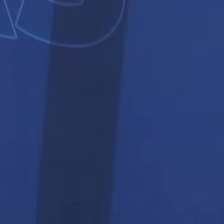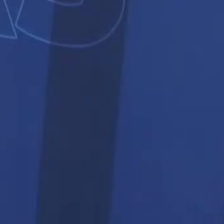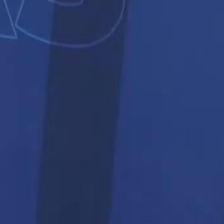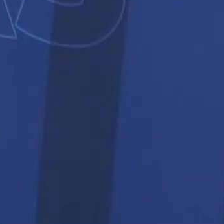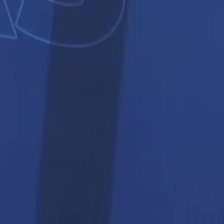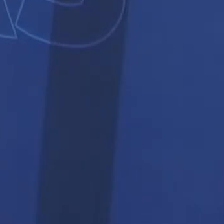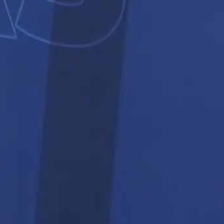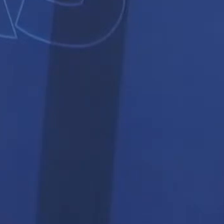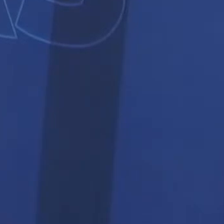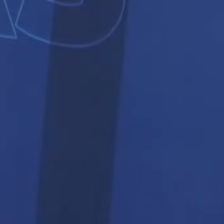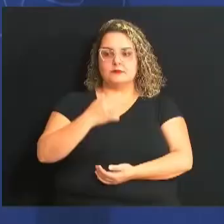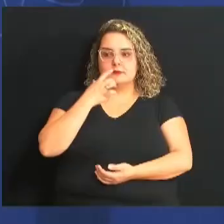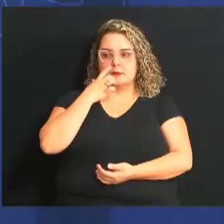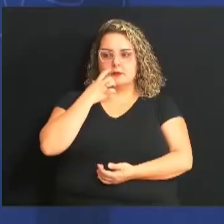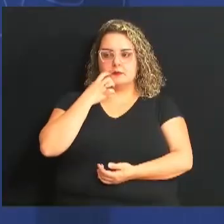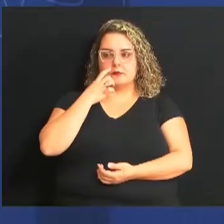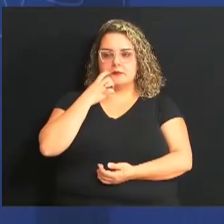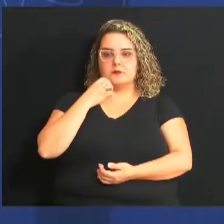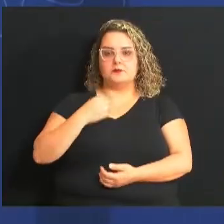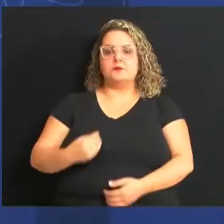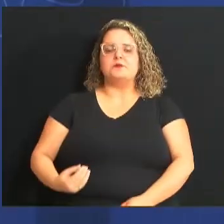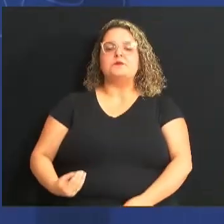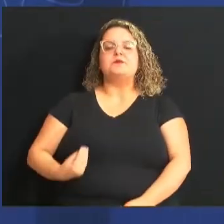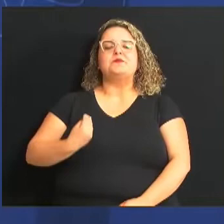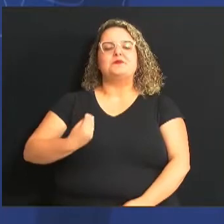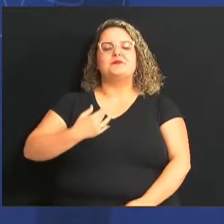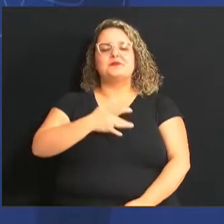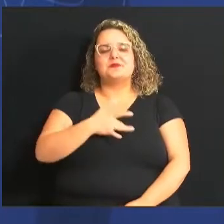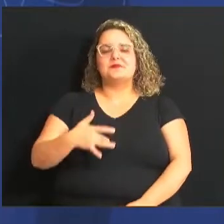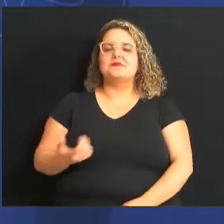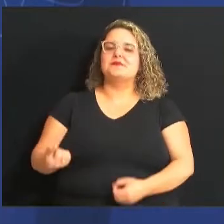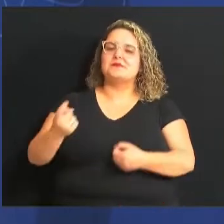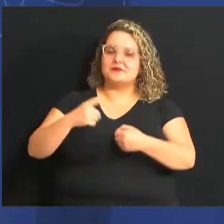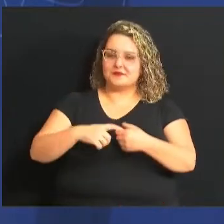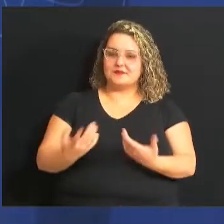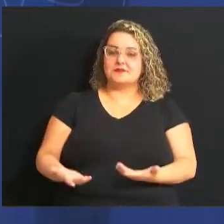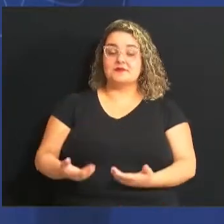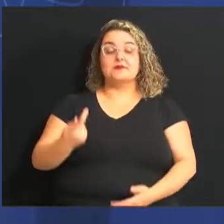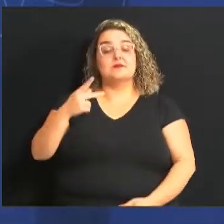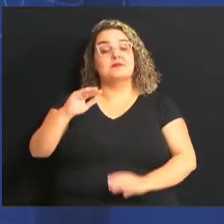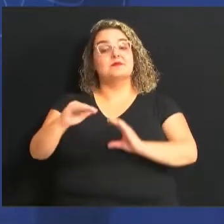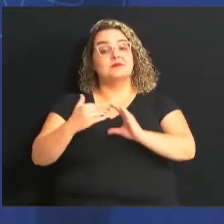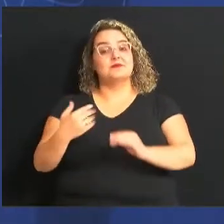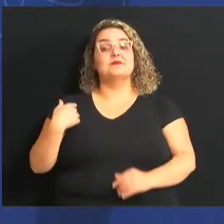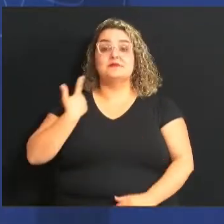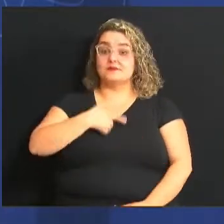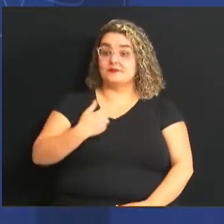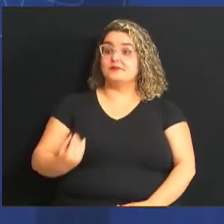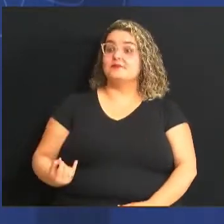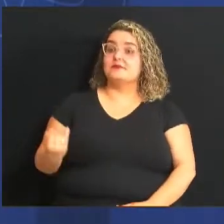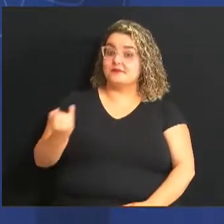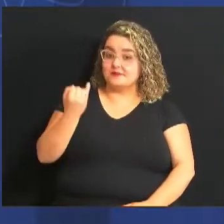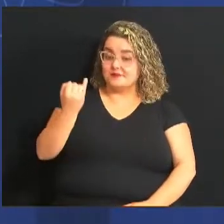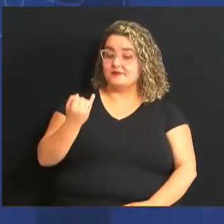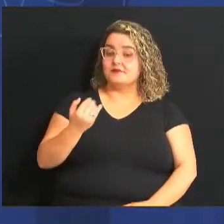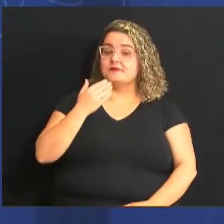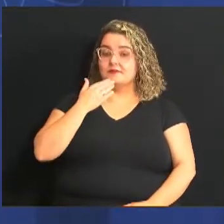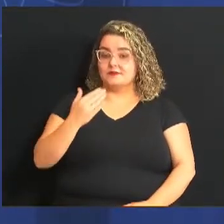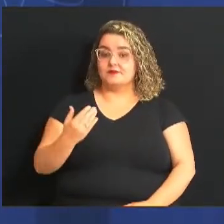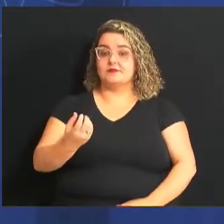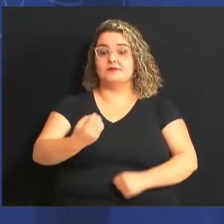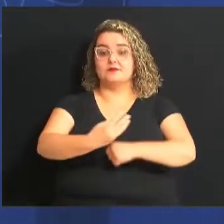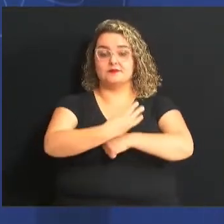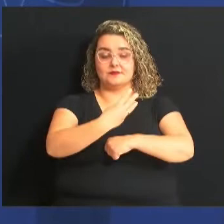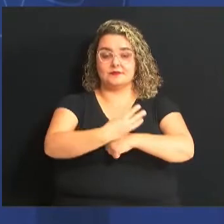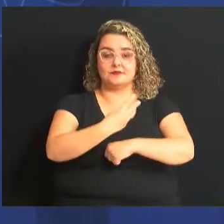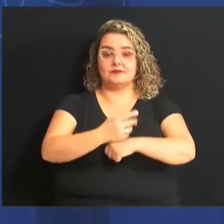sexta-feira. E lembrar que a sua participação aqui no nosso programa é sempre muito importante. Eu vou pedir já para colocar o nosso WhatsApp na